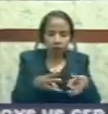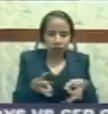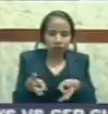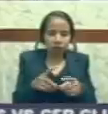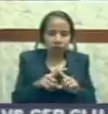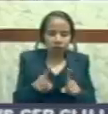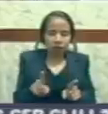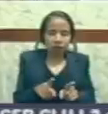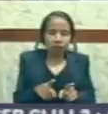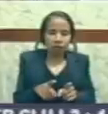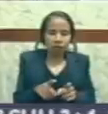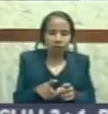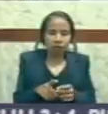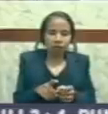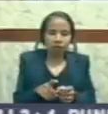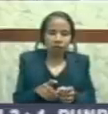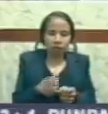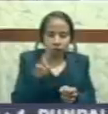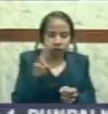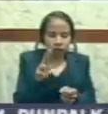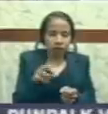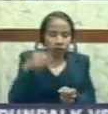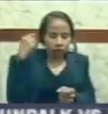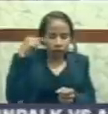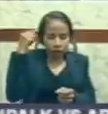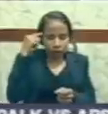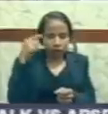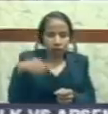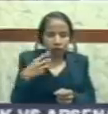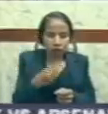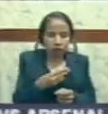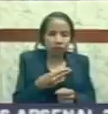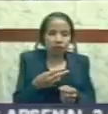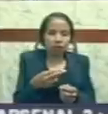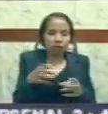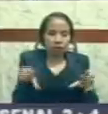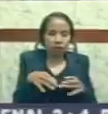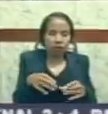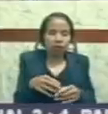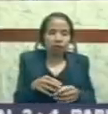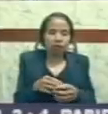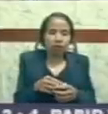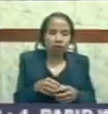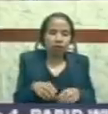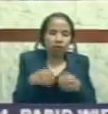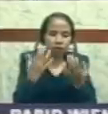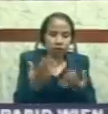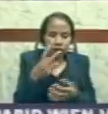bem, execução, né, governo Ninha. Agora, e tem a parte, mas está a fiscalizar. Ah, na fiscalização, mas que está é